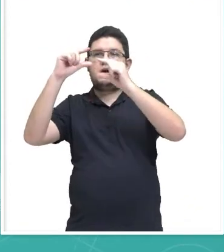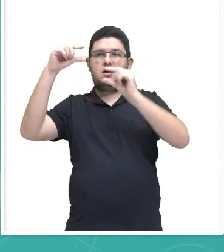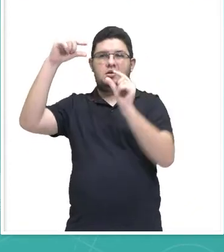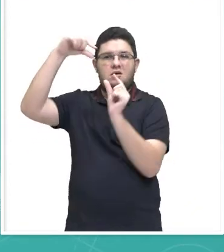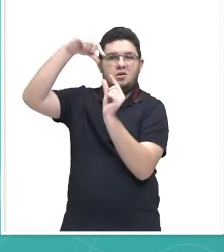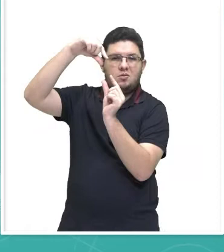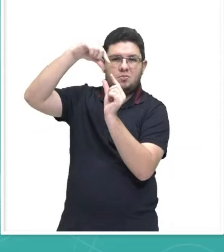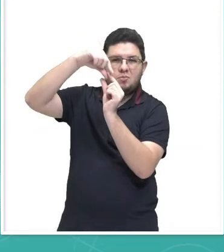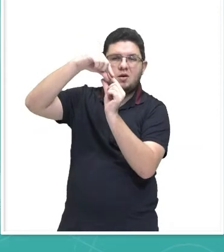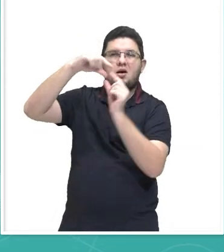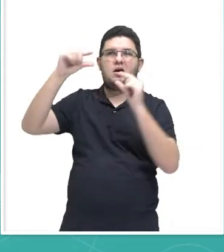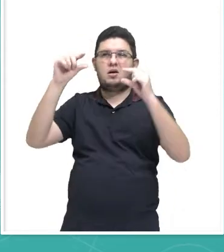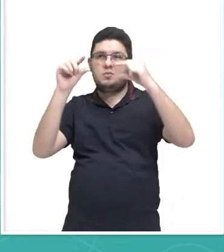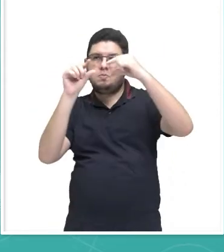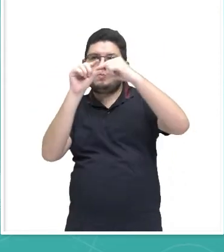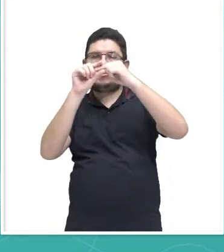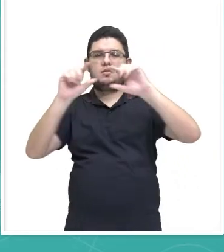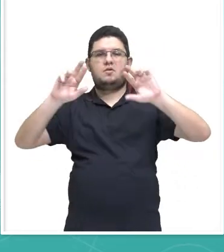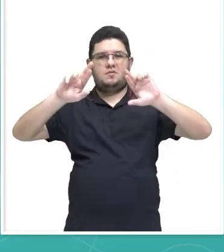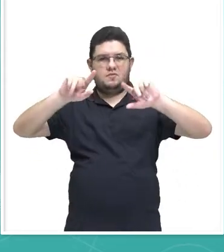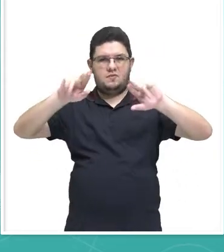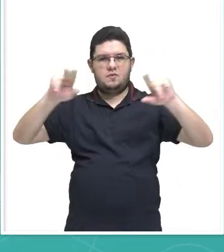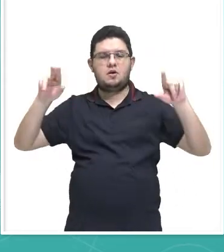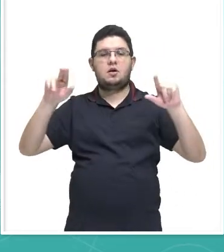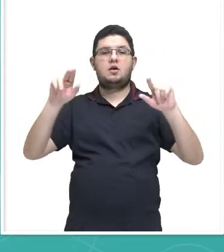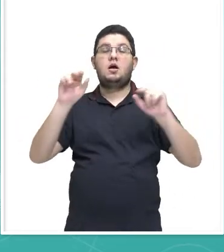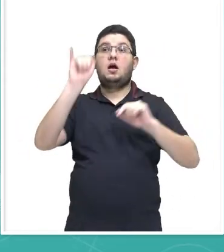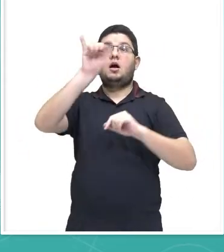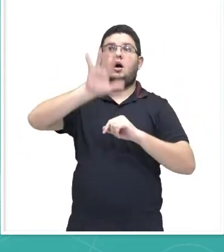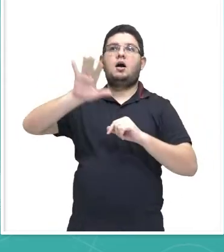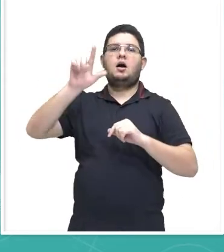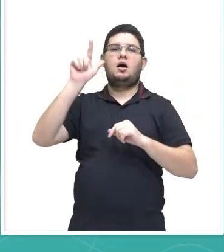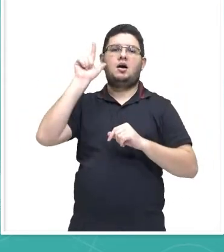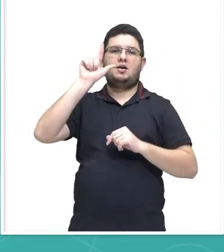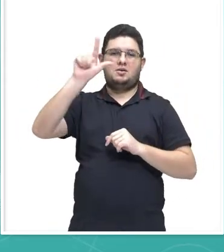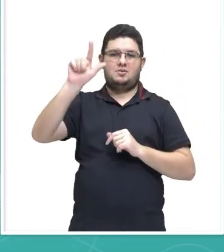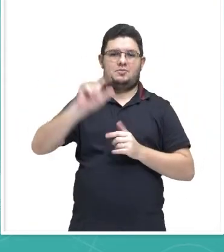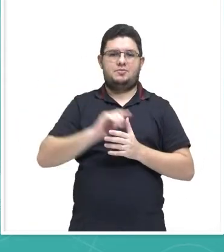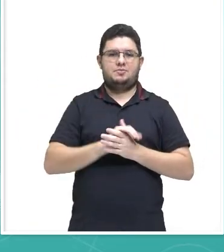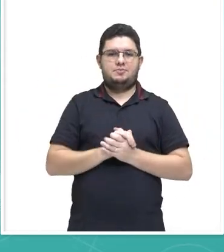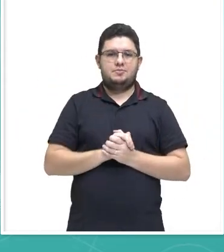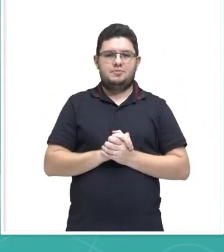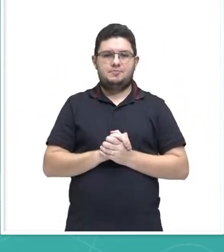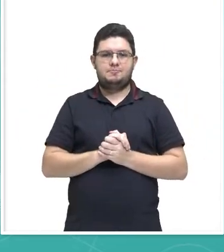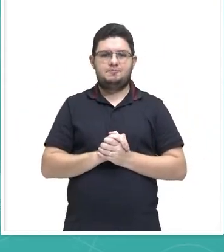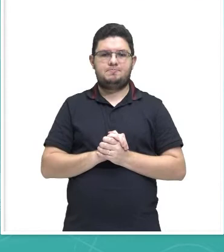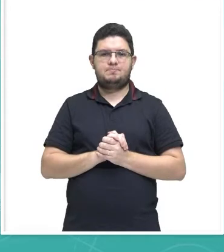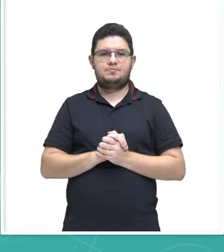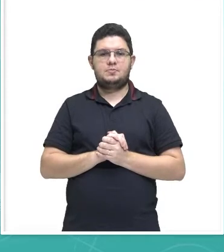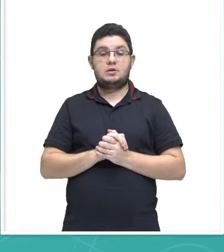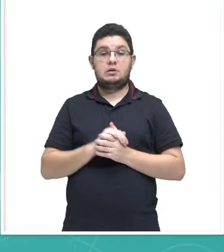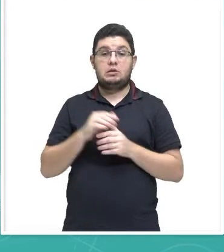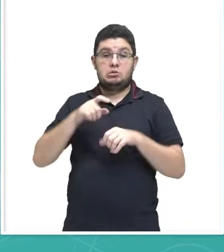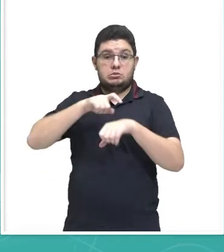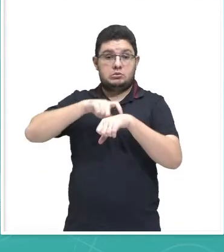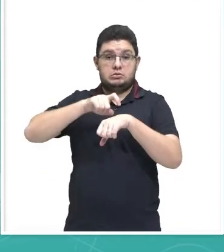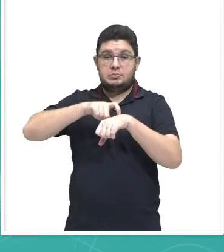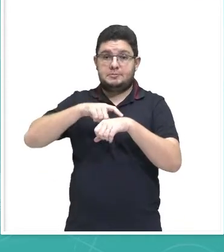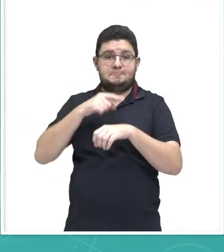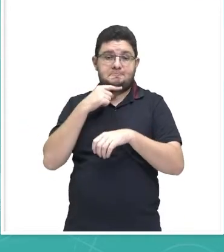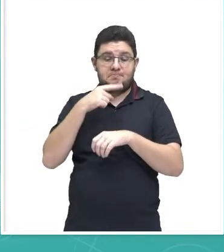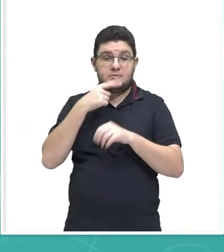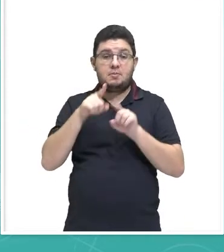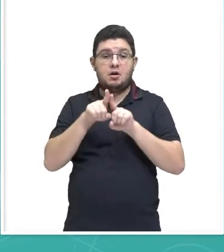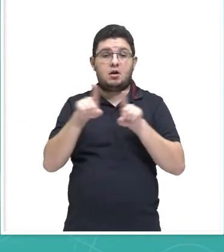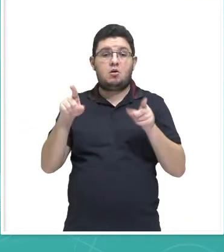imagem, né, do jogo, que foi aquela que a gente escolheu. Então, aqui, ó, não vai dar tempo de a gente montar. Mas eu sempre inicio fazendo